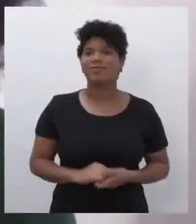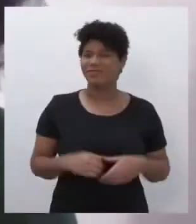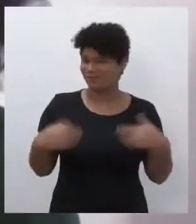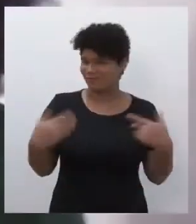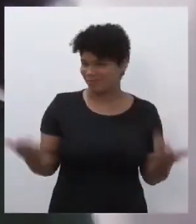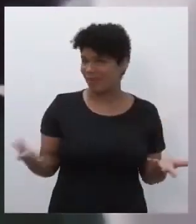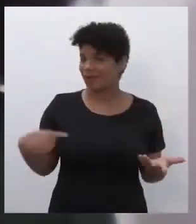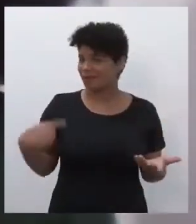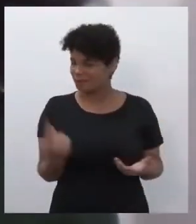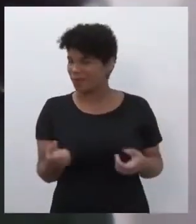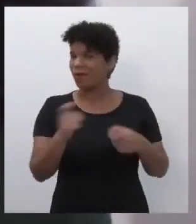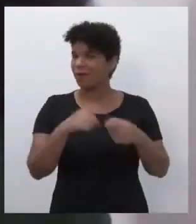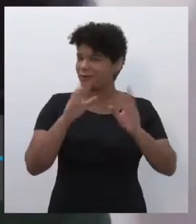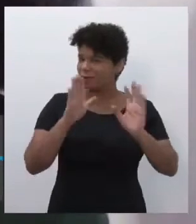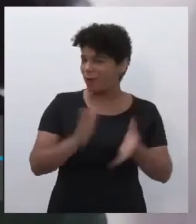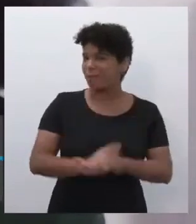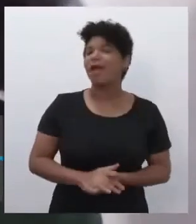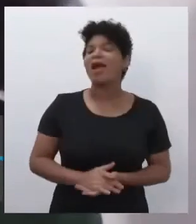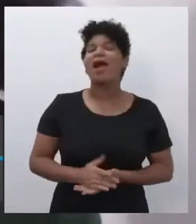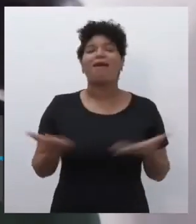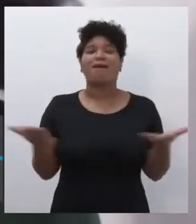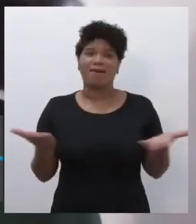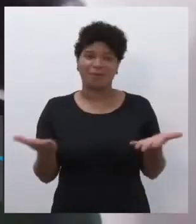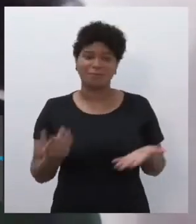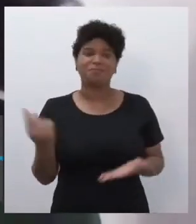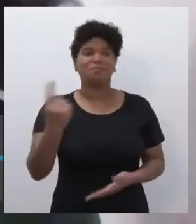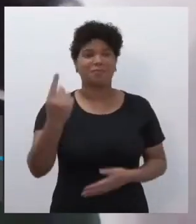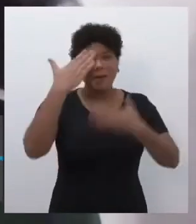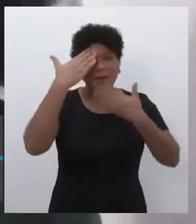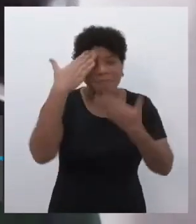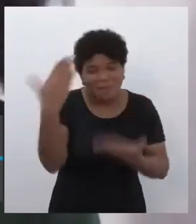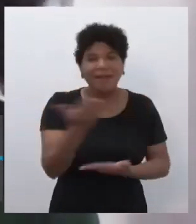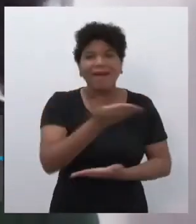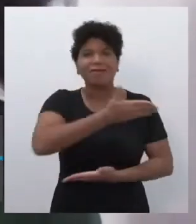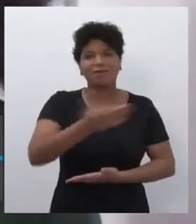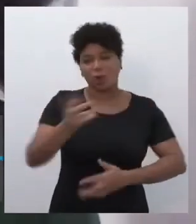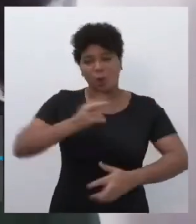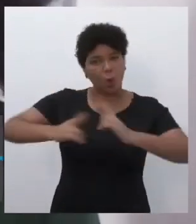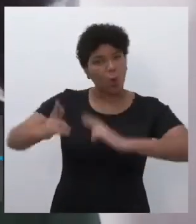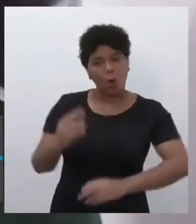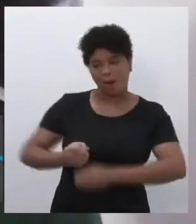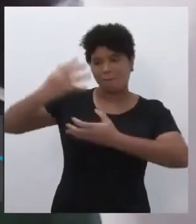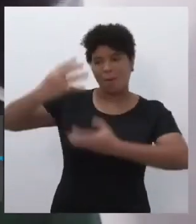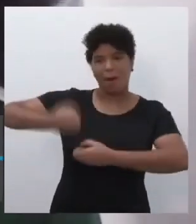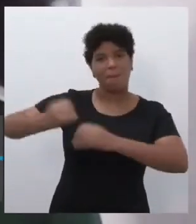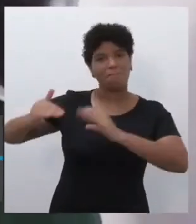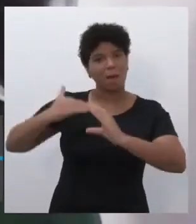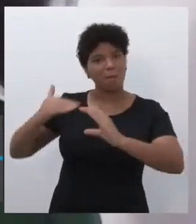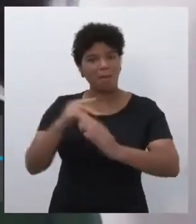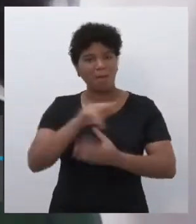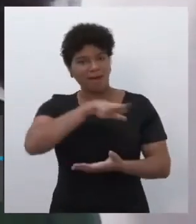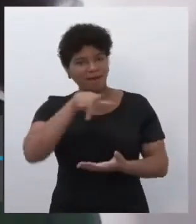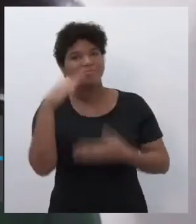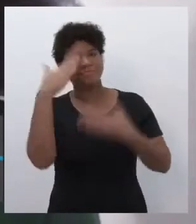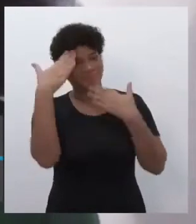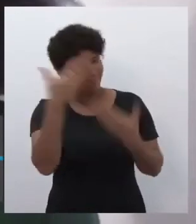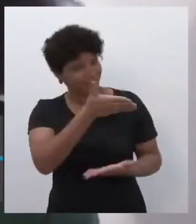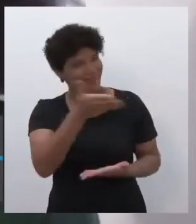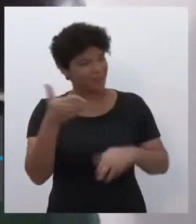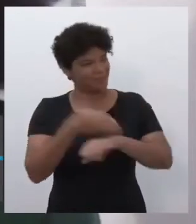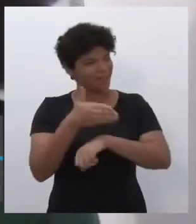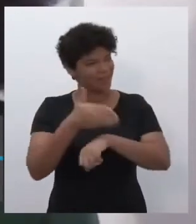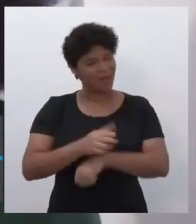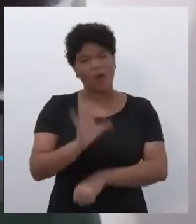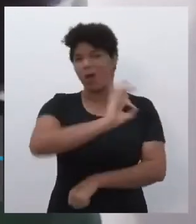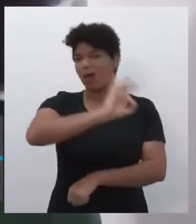Bom, voltamos. Primeiro, vou agradecer imensamente tantas contribuições, muito obrigada. E aí nós vamos falar um